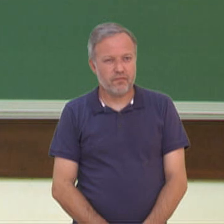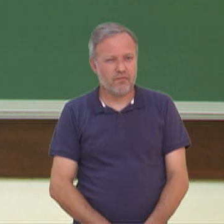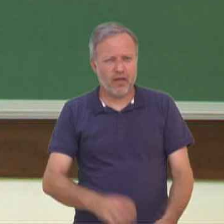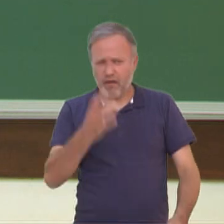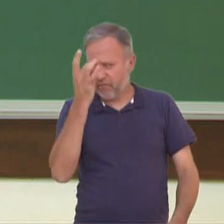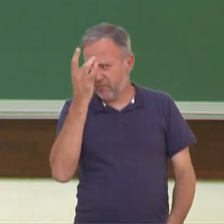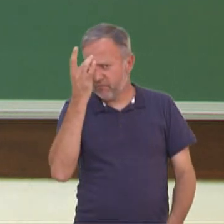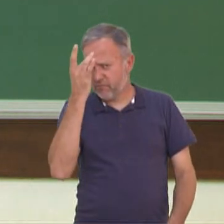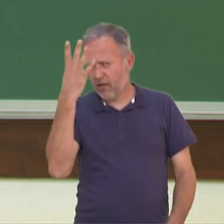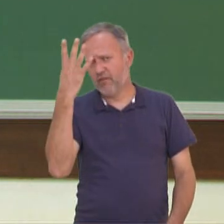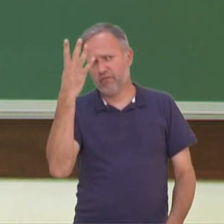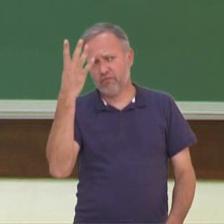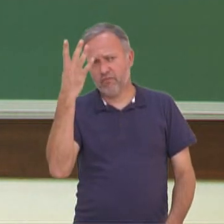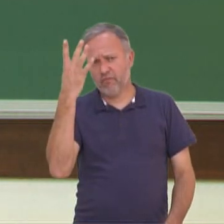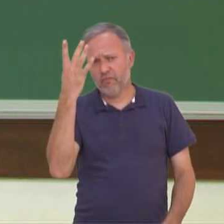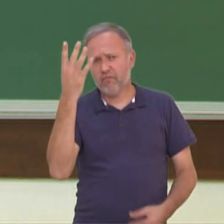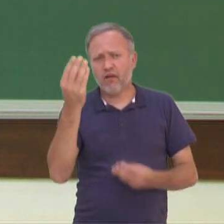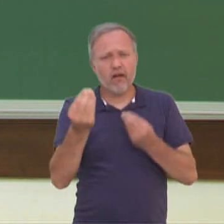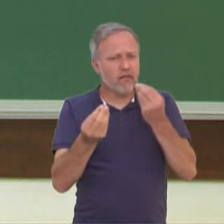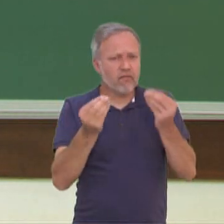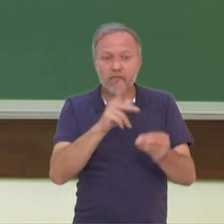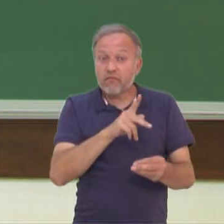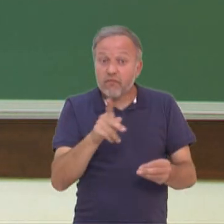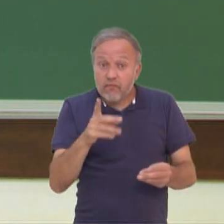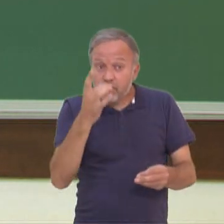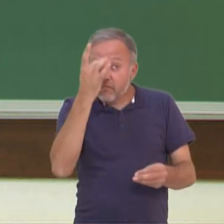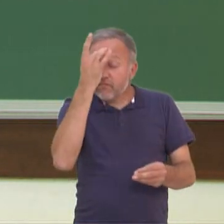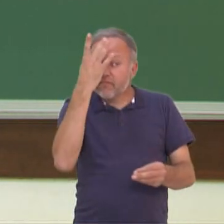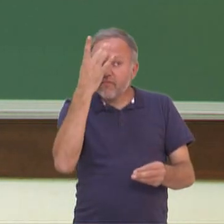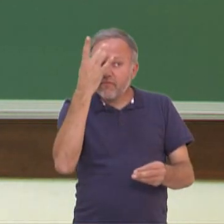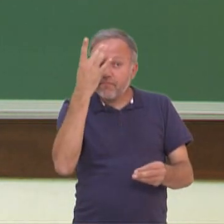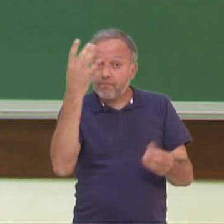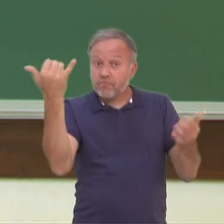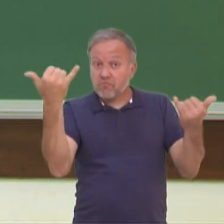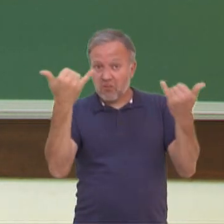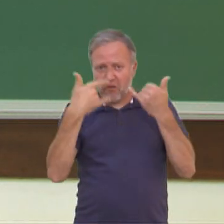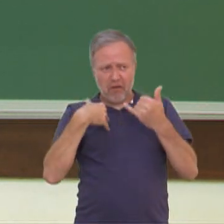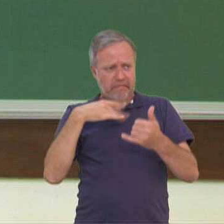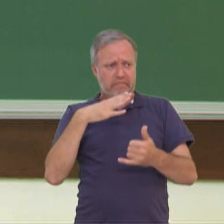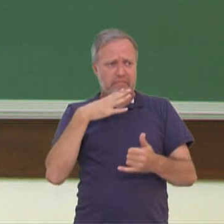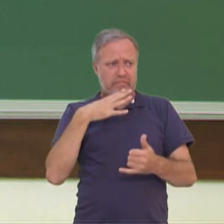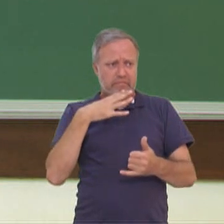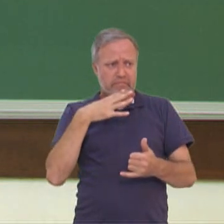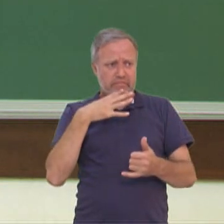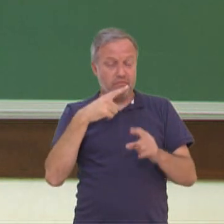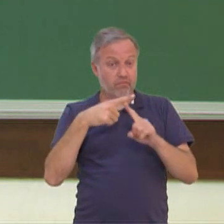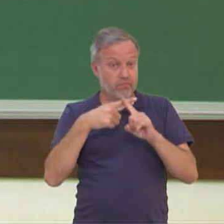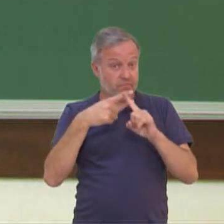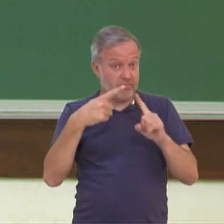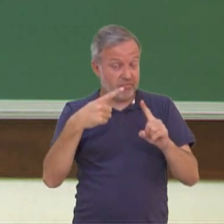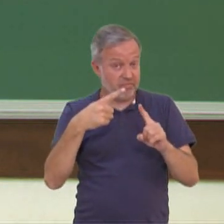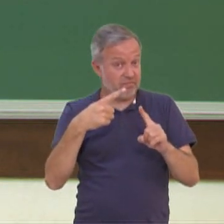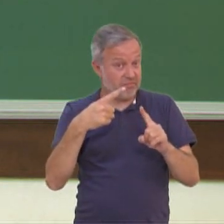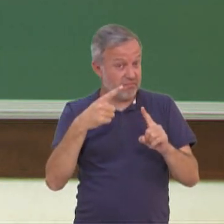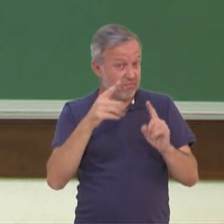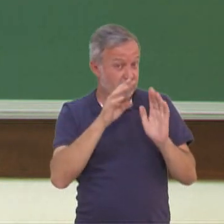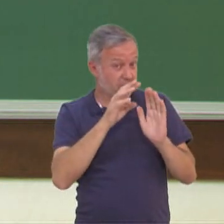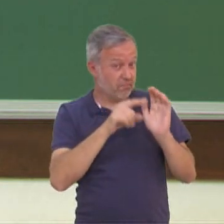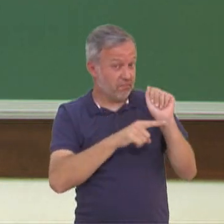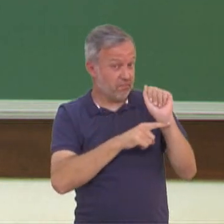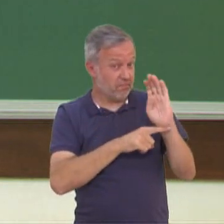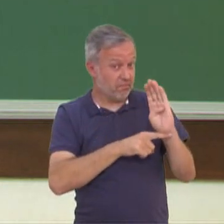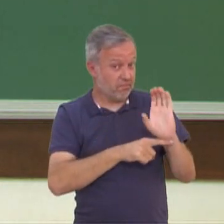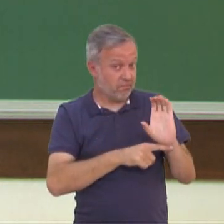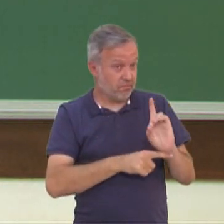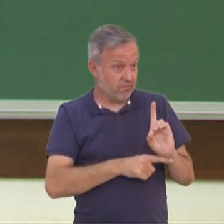Fácil, né? Poxa, professor, como assim é fácil? Você trouxe informações ali que a gente não conhecia. Pois é, essa era a intenção. Então eu pensei, será